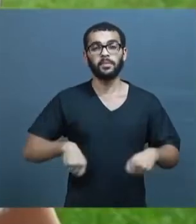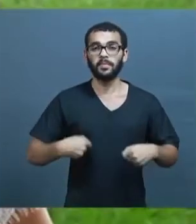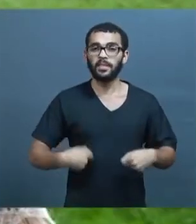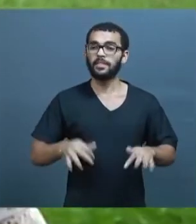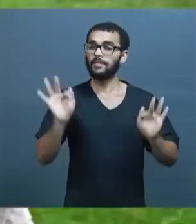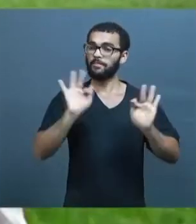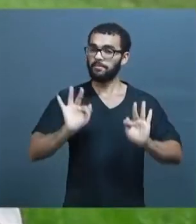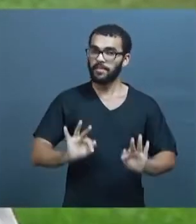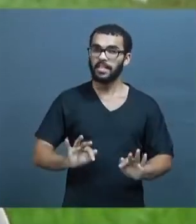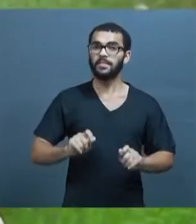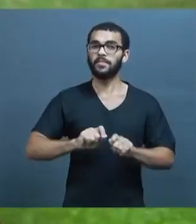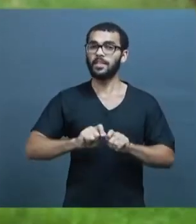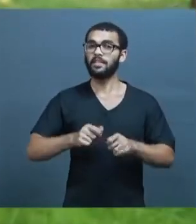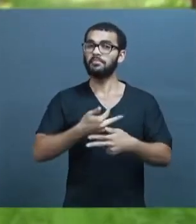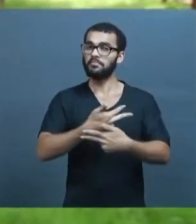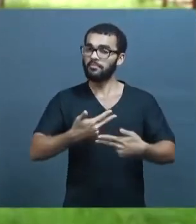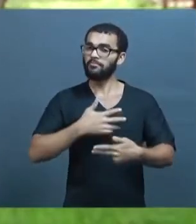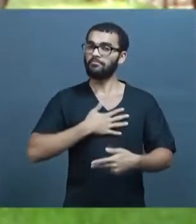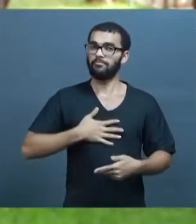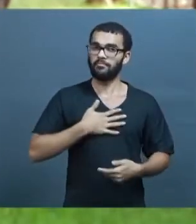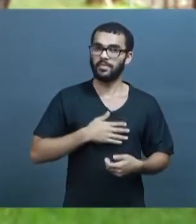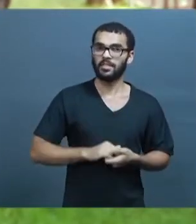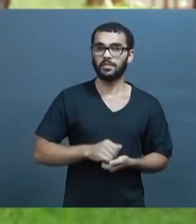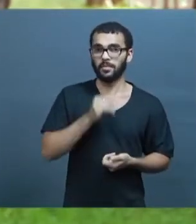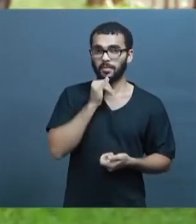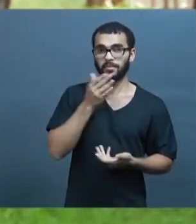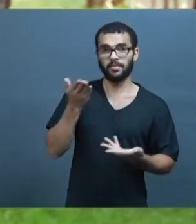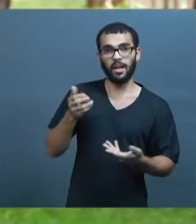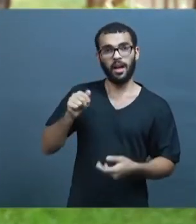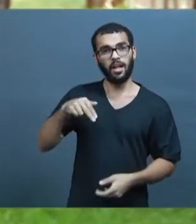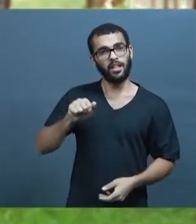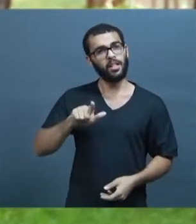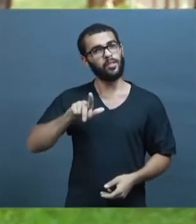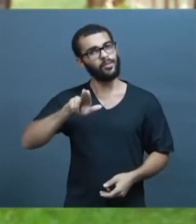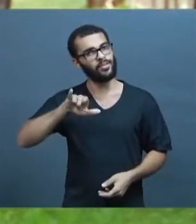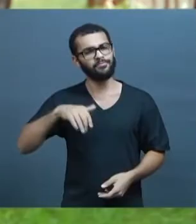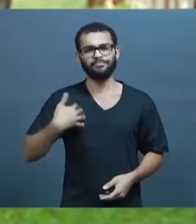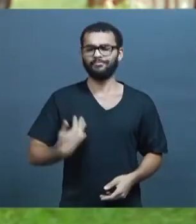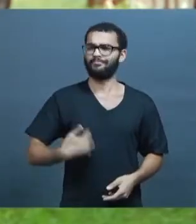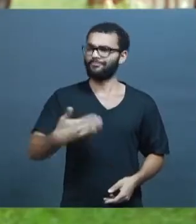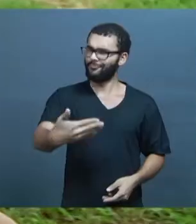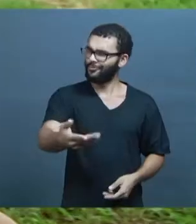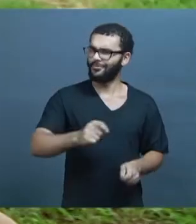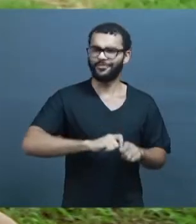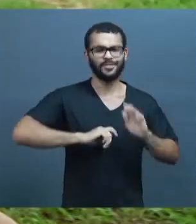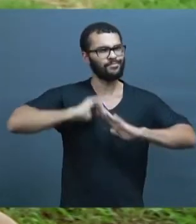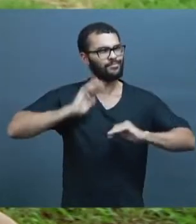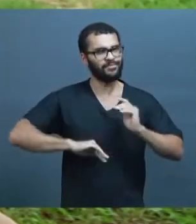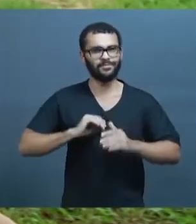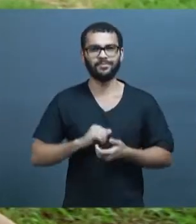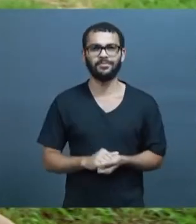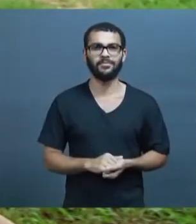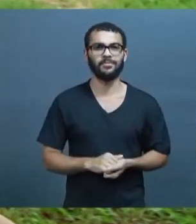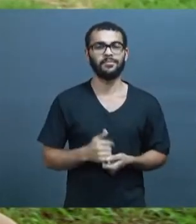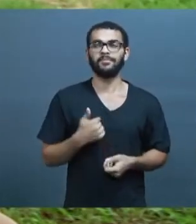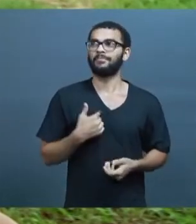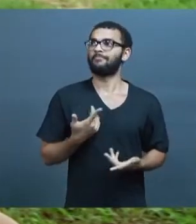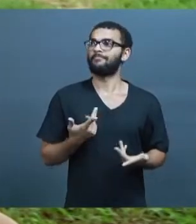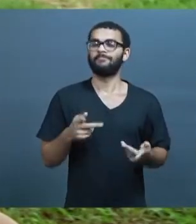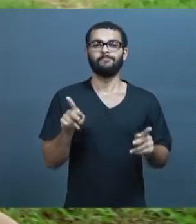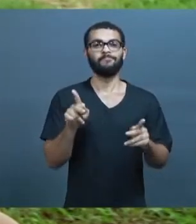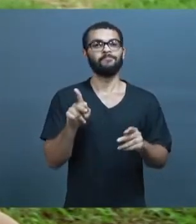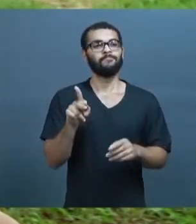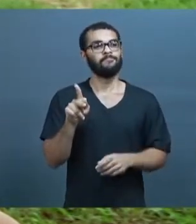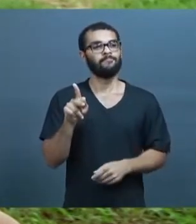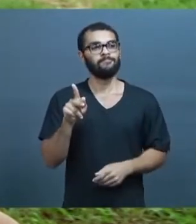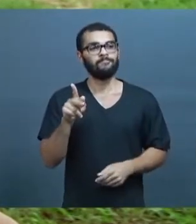o que importa. É como a Ana Lúcia, que já fez de tudo um pouco e vai fazer ainda mais. E sou essa pessoa que gosto